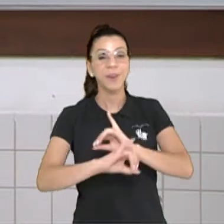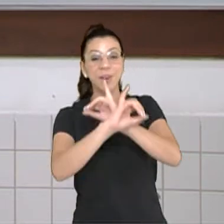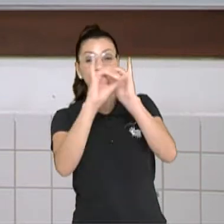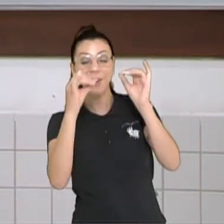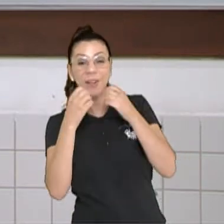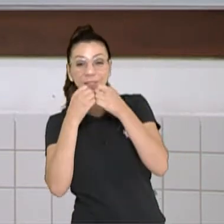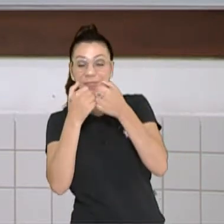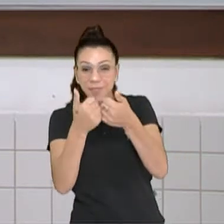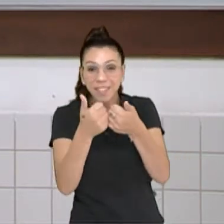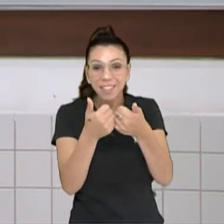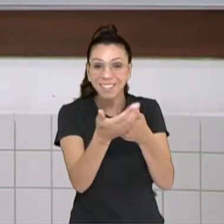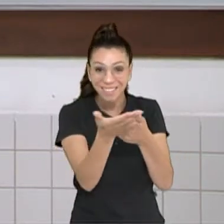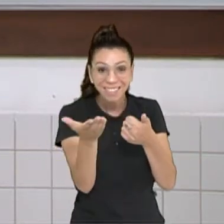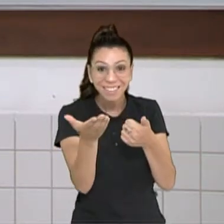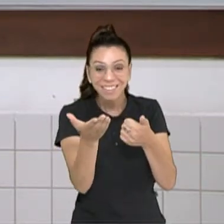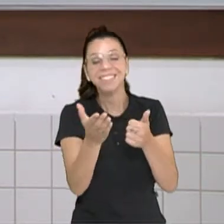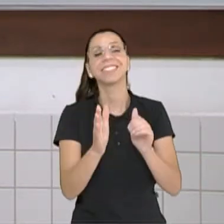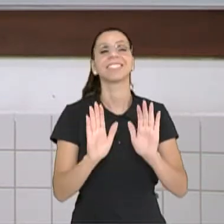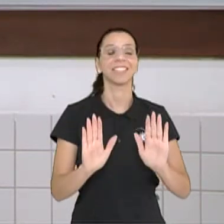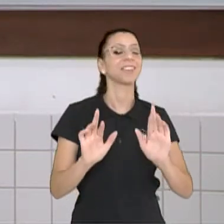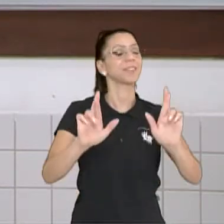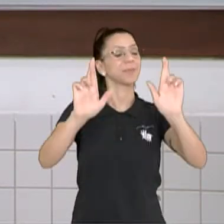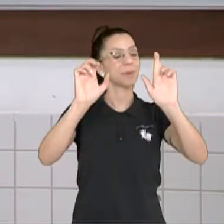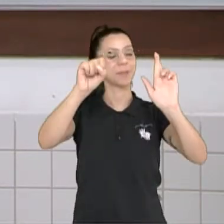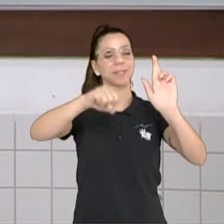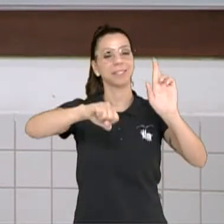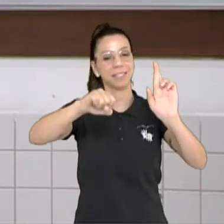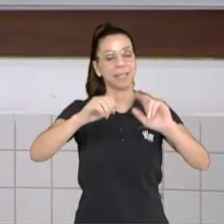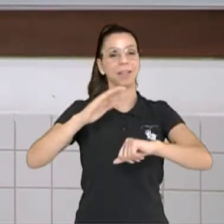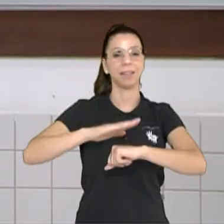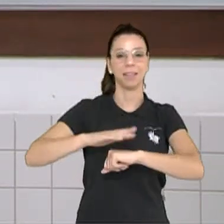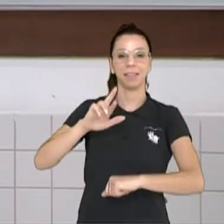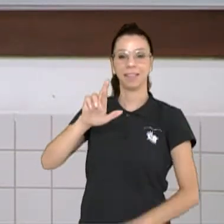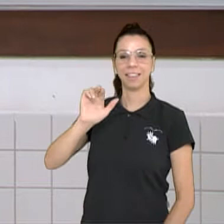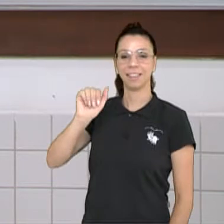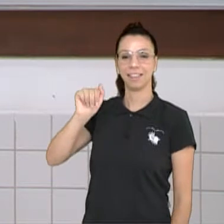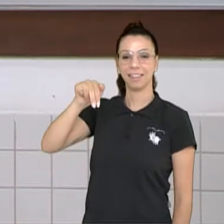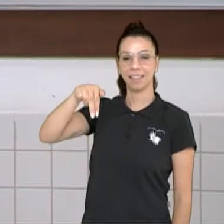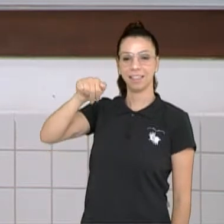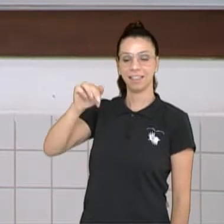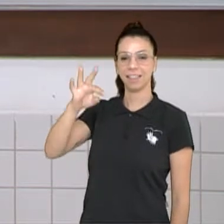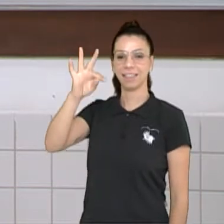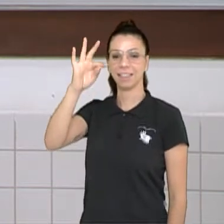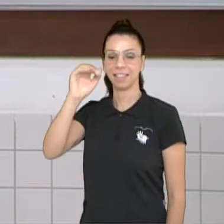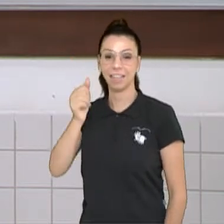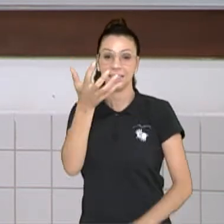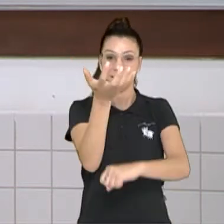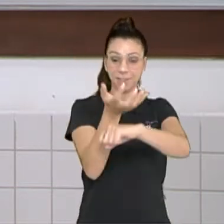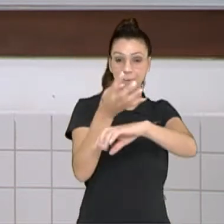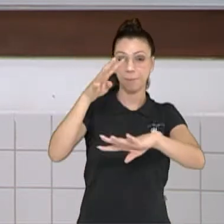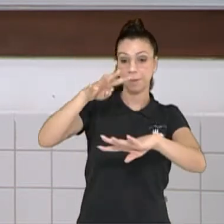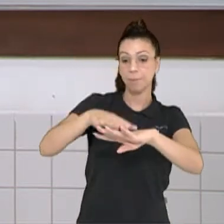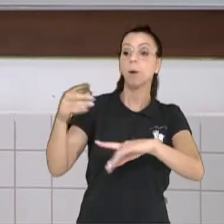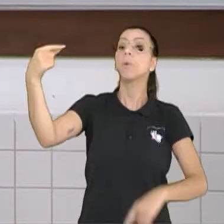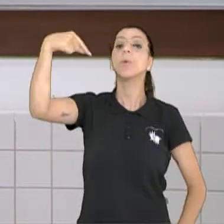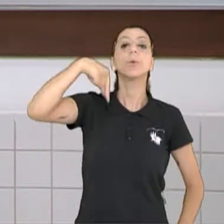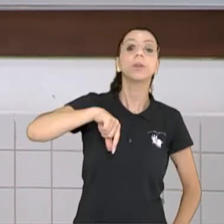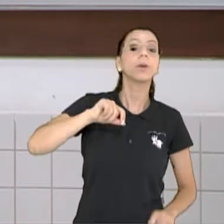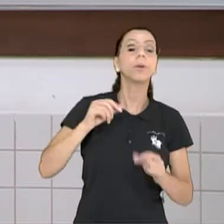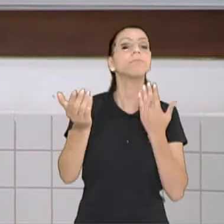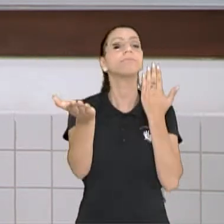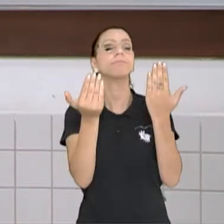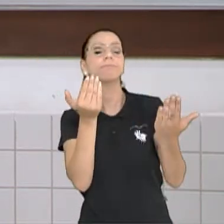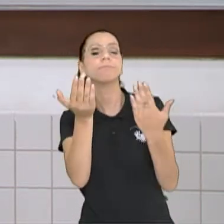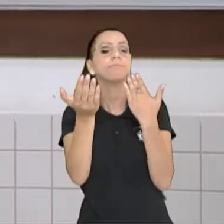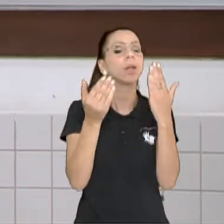Olá, pessoal aí de casa, tudo bem com vocês? Espero que sim. Eu sou a professora Renata, da disciplina de Matemática, e estarei aqui hoje conversando com vocês um pouquinho